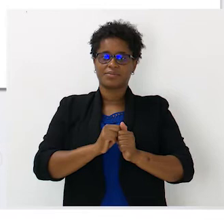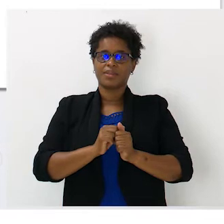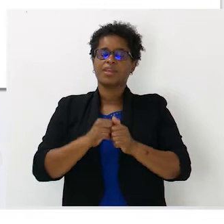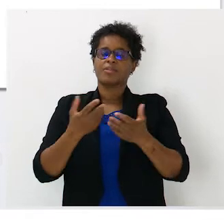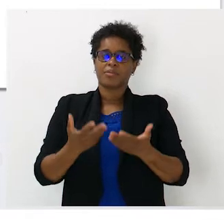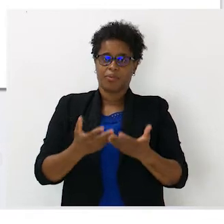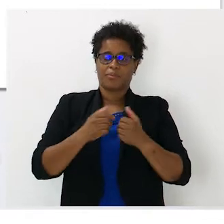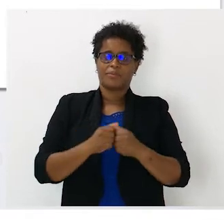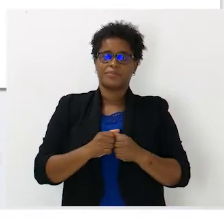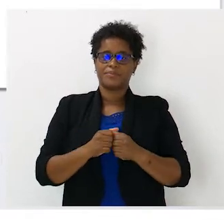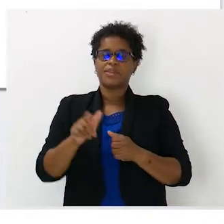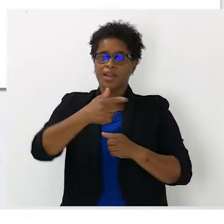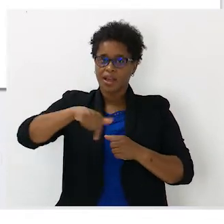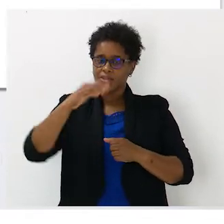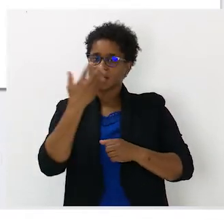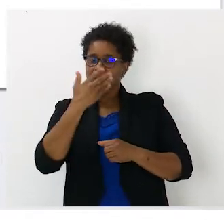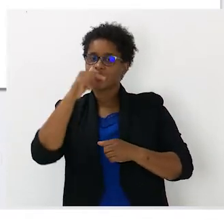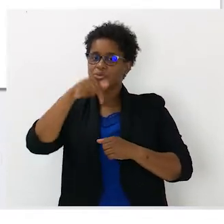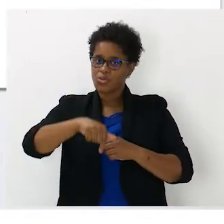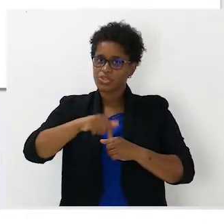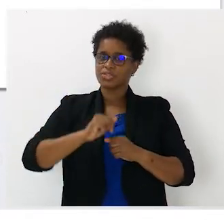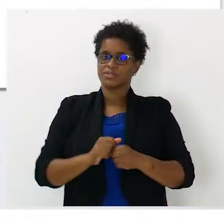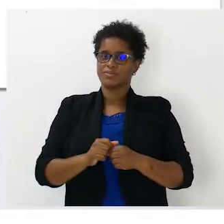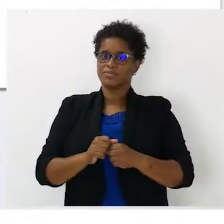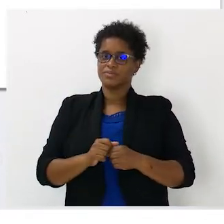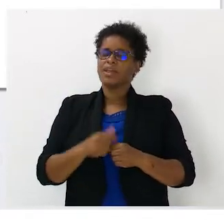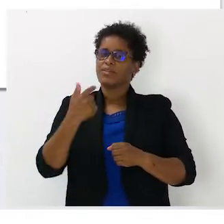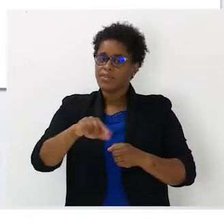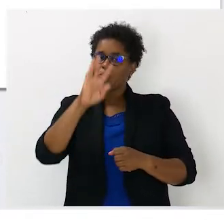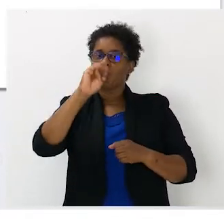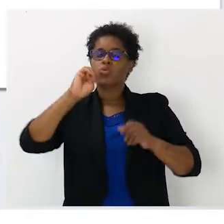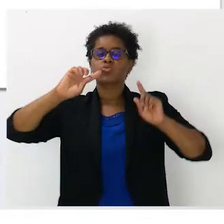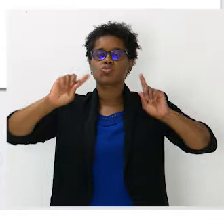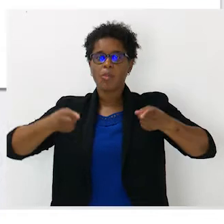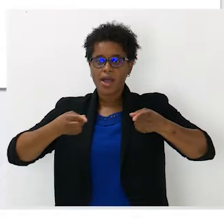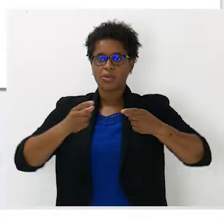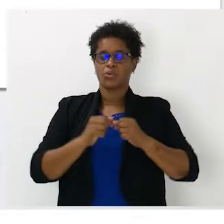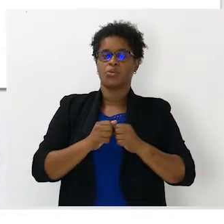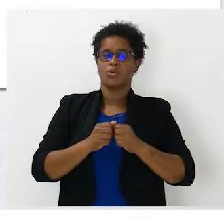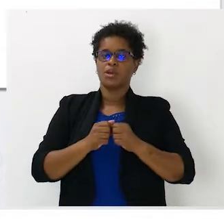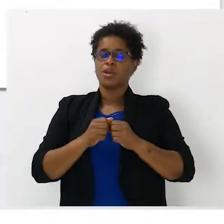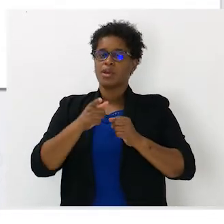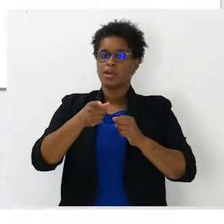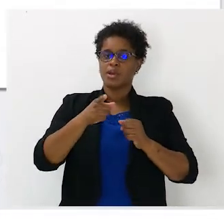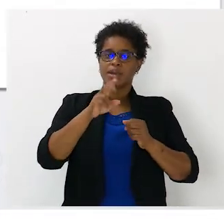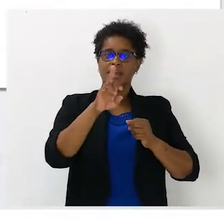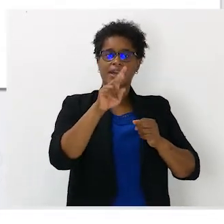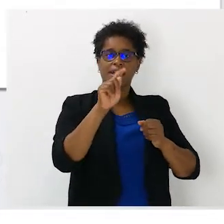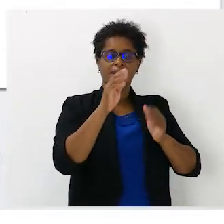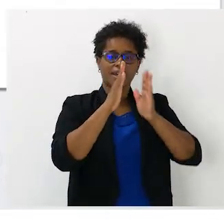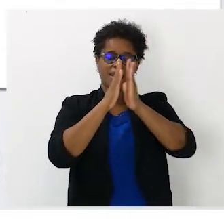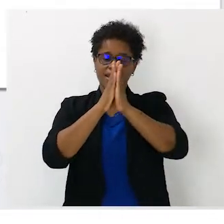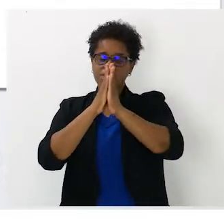Portanto, a nossa aula de hoje tem como sumário a